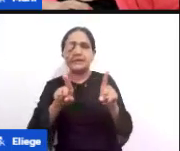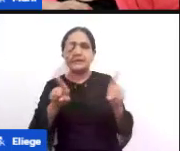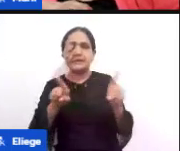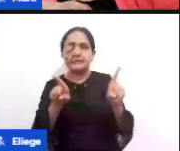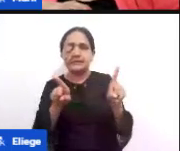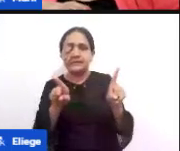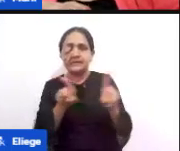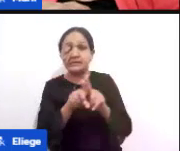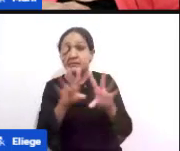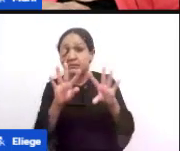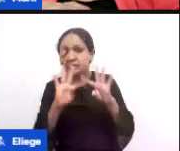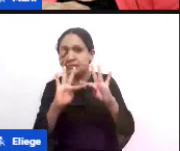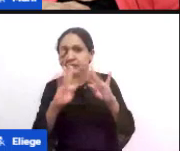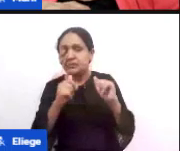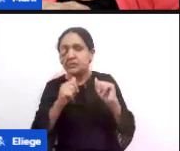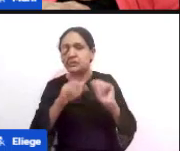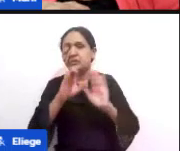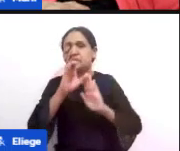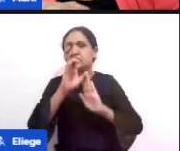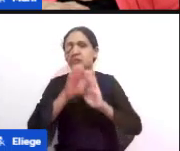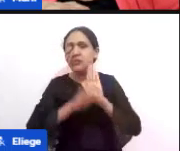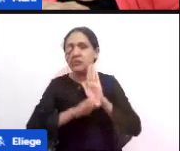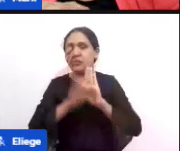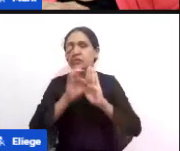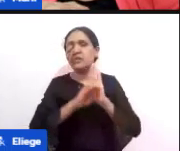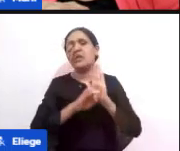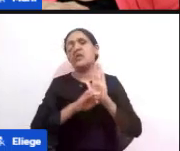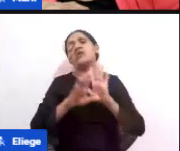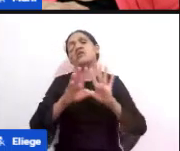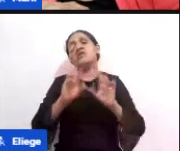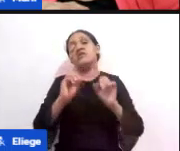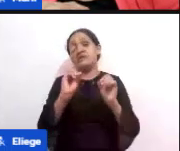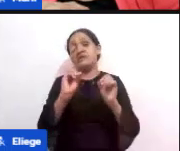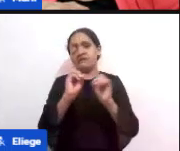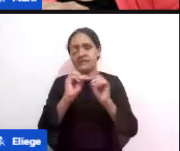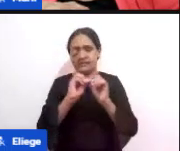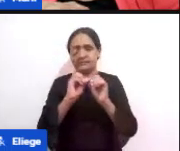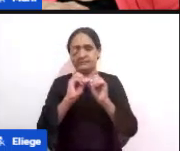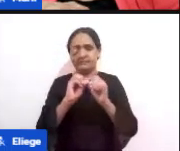os componentes curriculares. Quando vocês